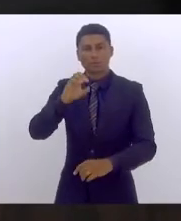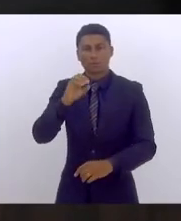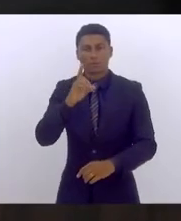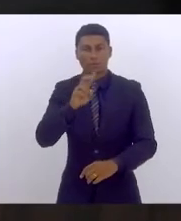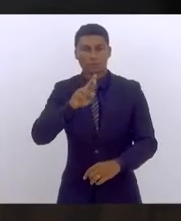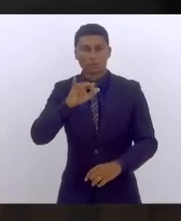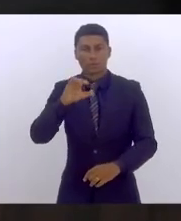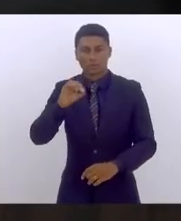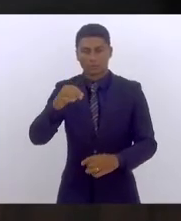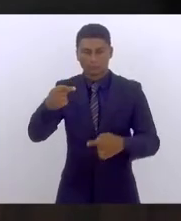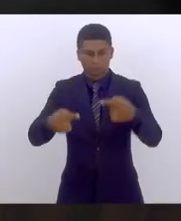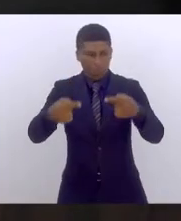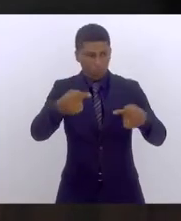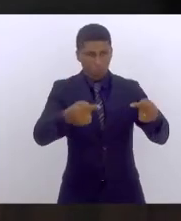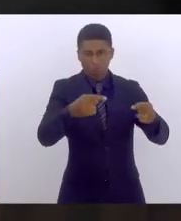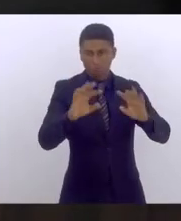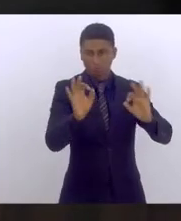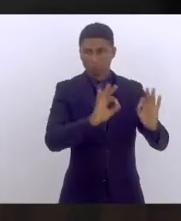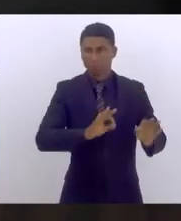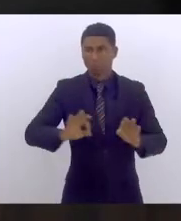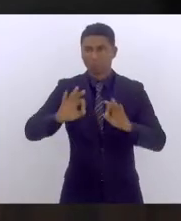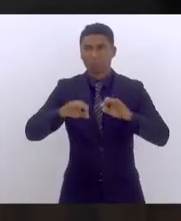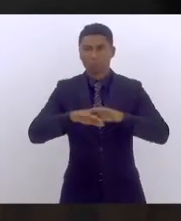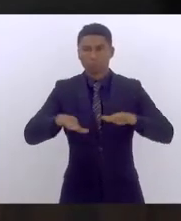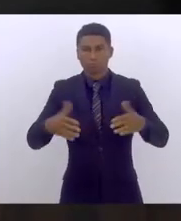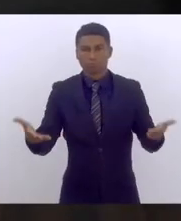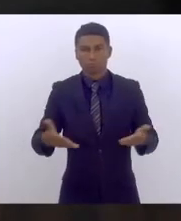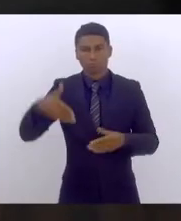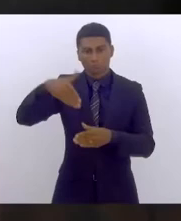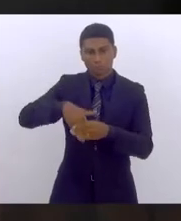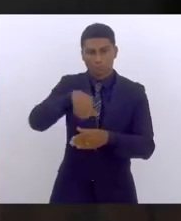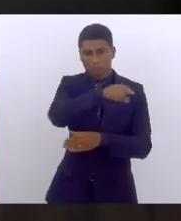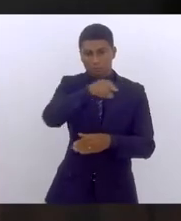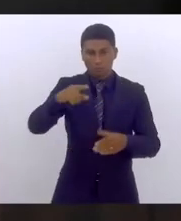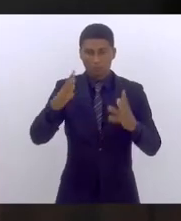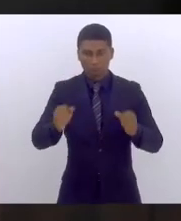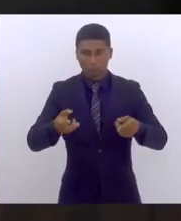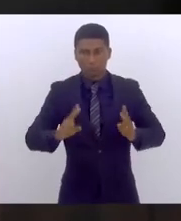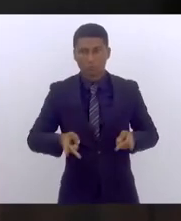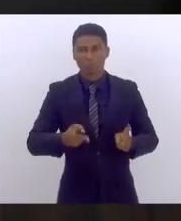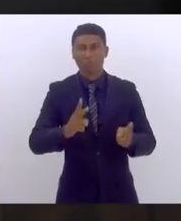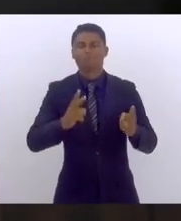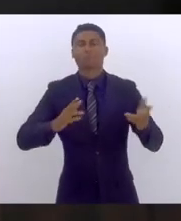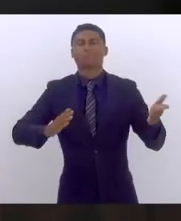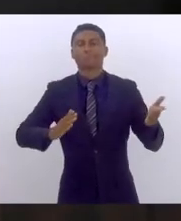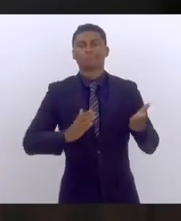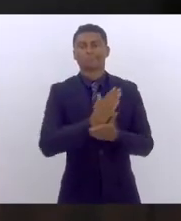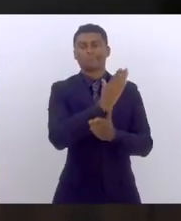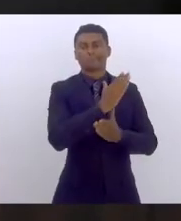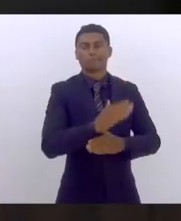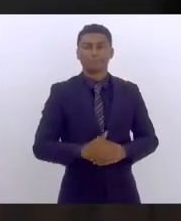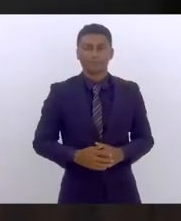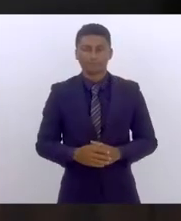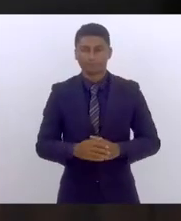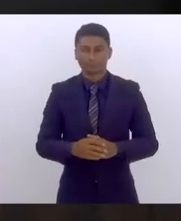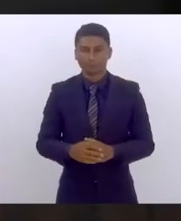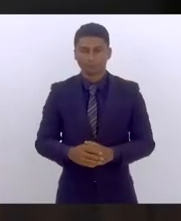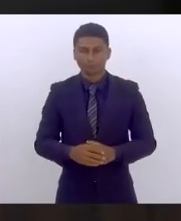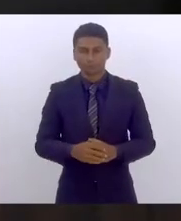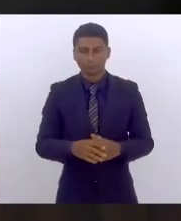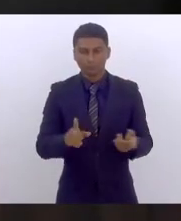Amorim. Em discussão, não havendo que queira discutir, encerrada a discussão, em votação, senhores que aprovam, como estão, aprovado.